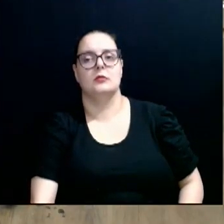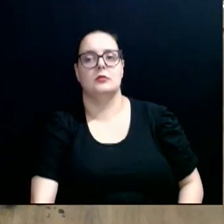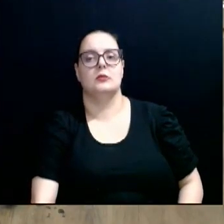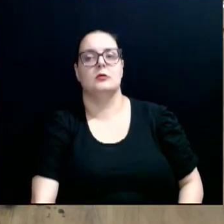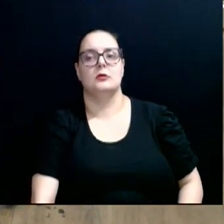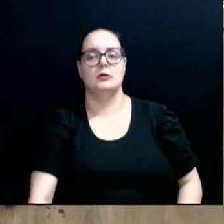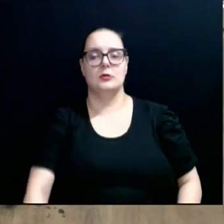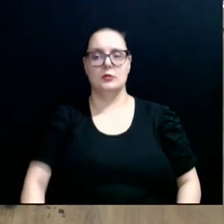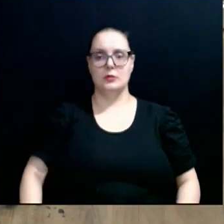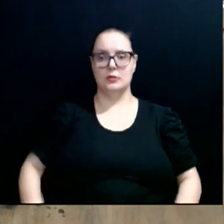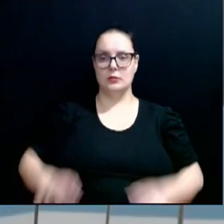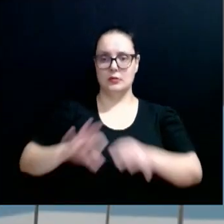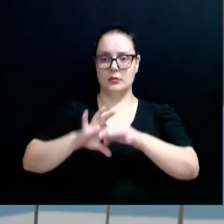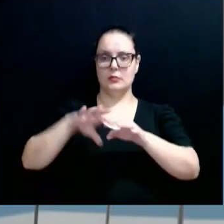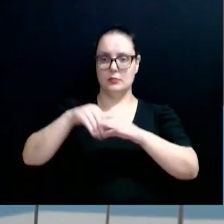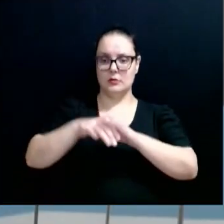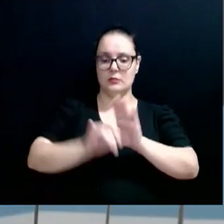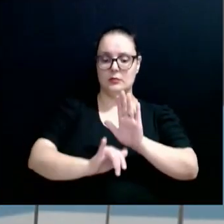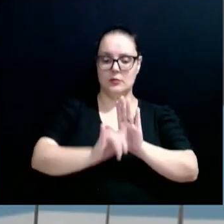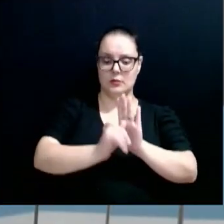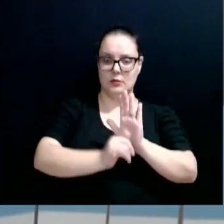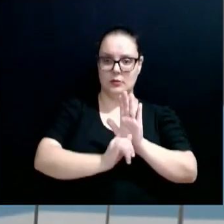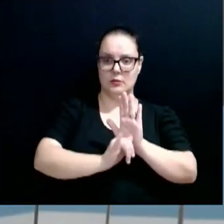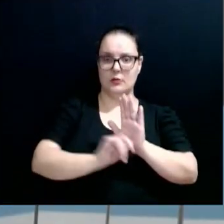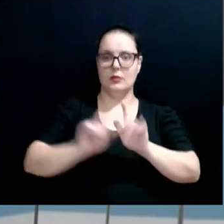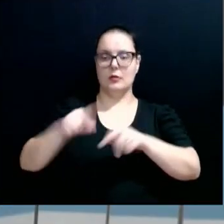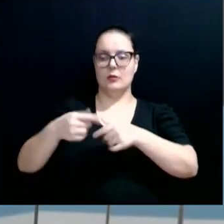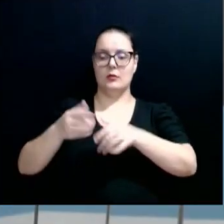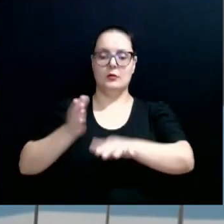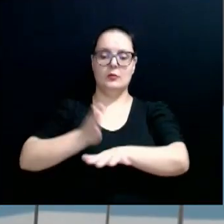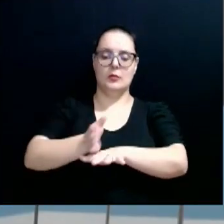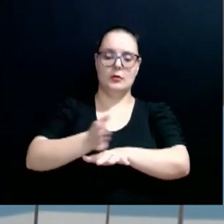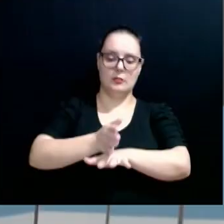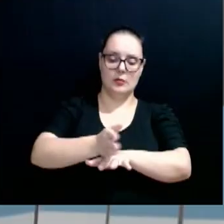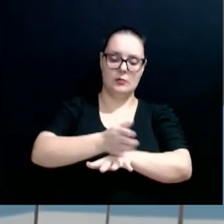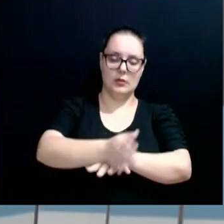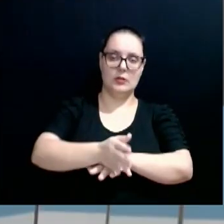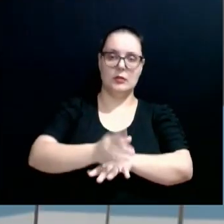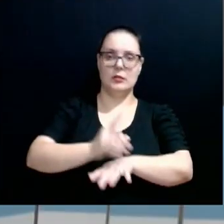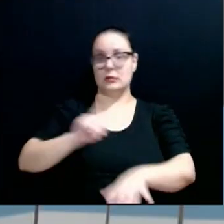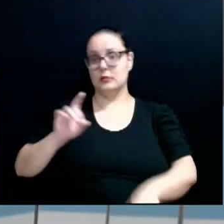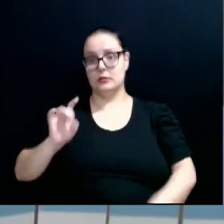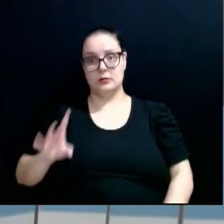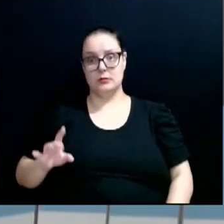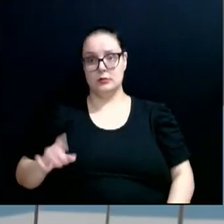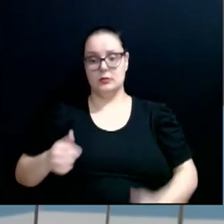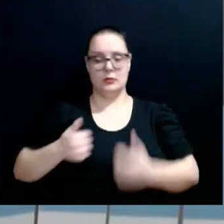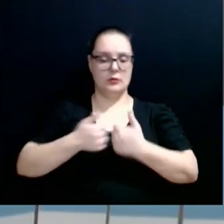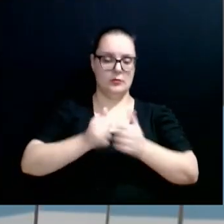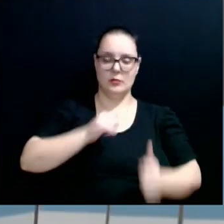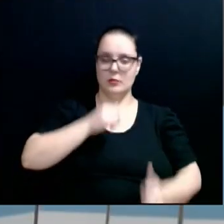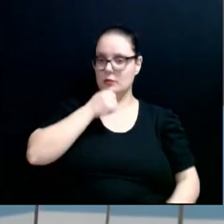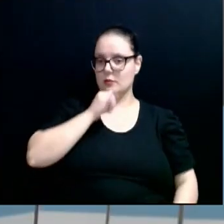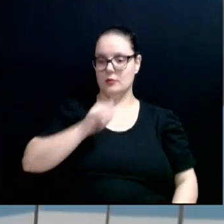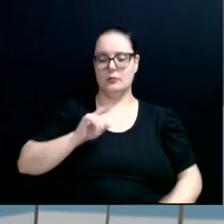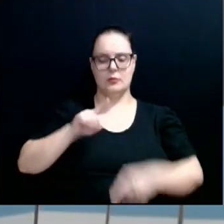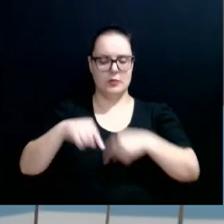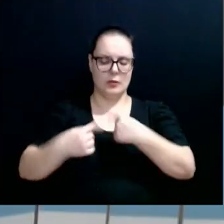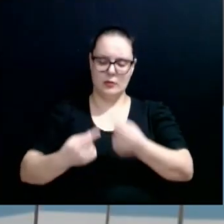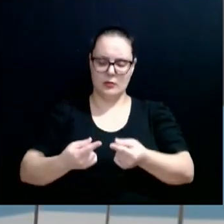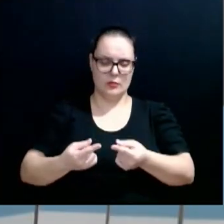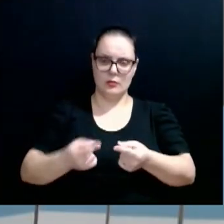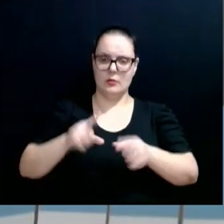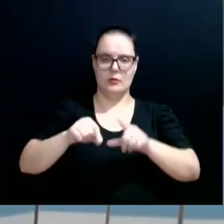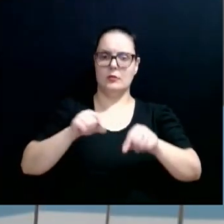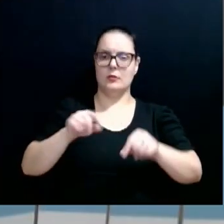essa questão de outras alternativas, né? Não só o veículo elétrico, né? Podem ter outras alternativas, hidrogênio